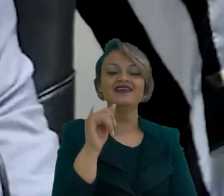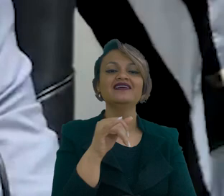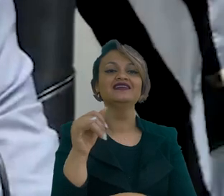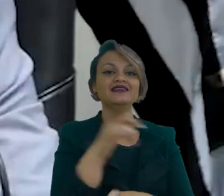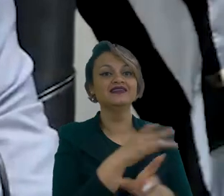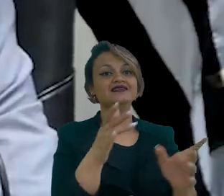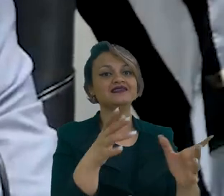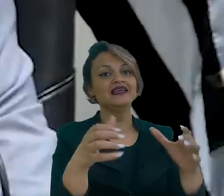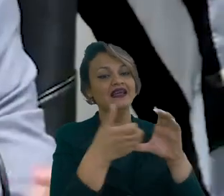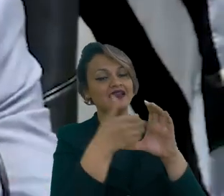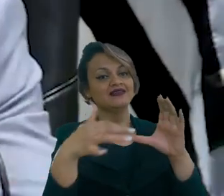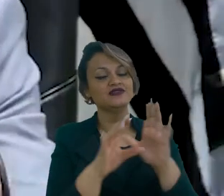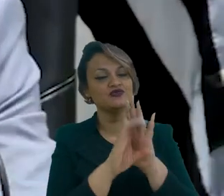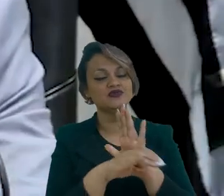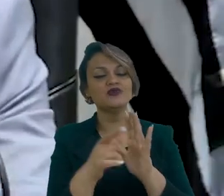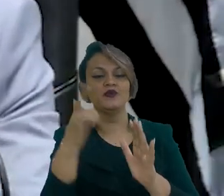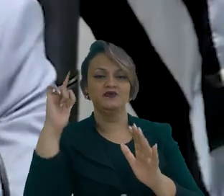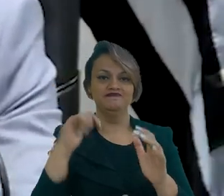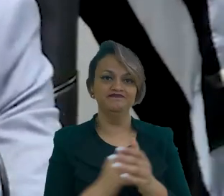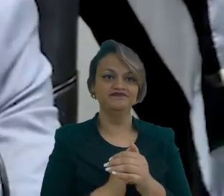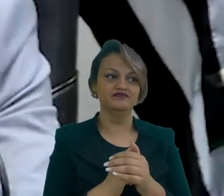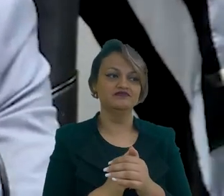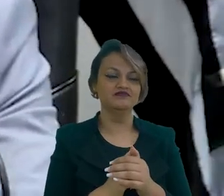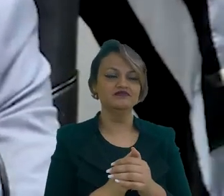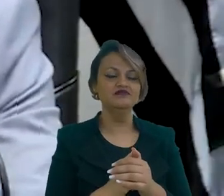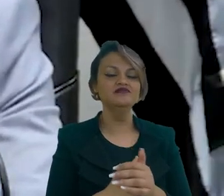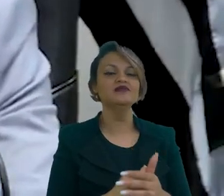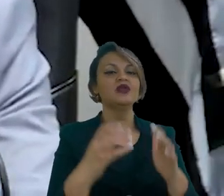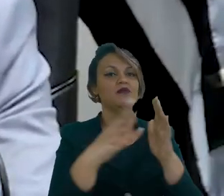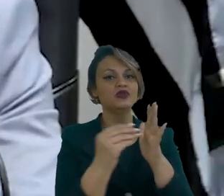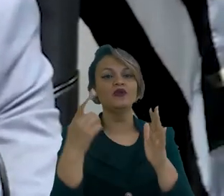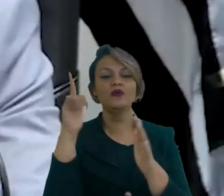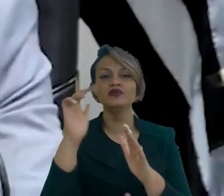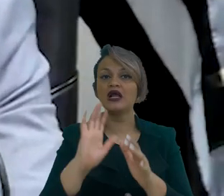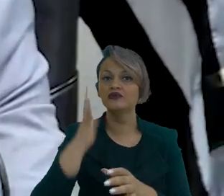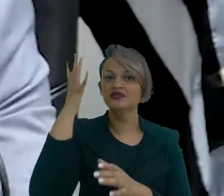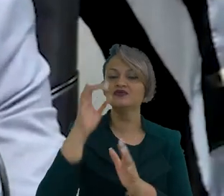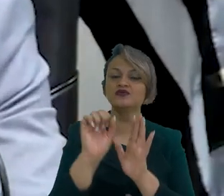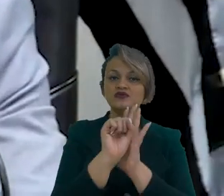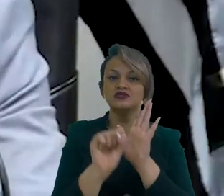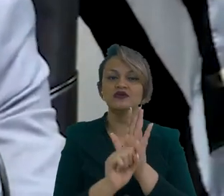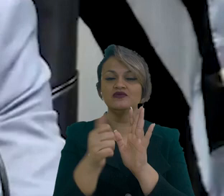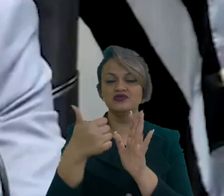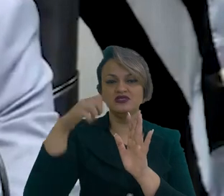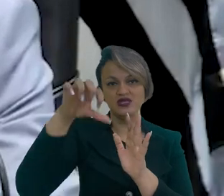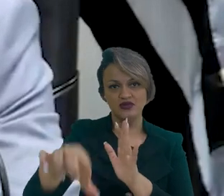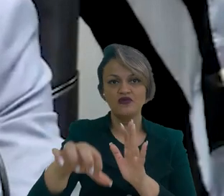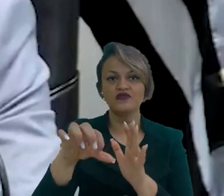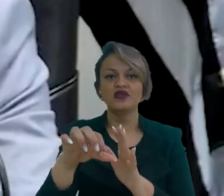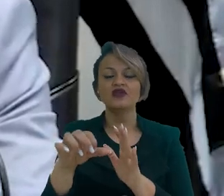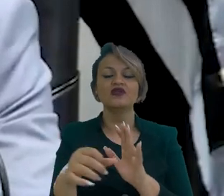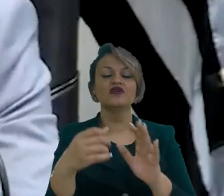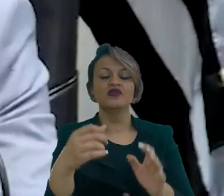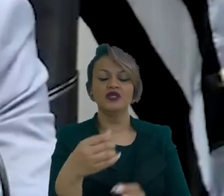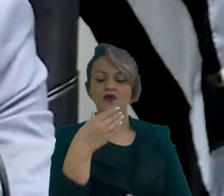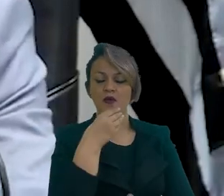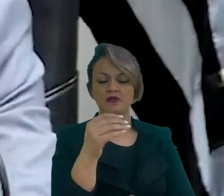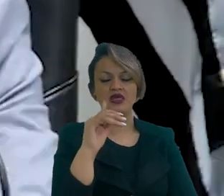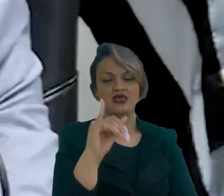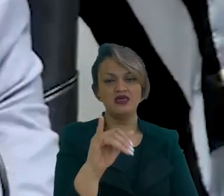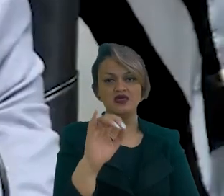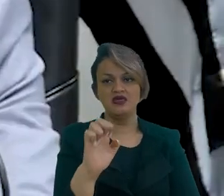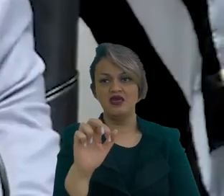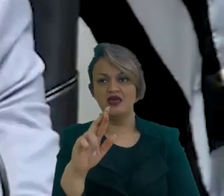outra uma outra virada conceitual um outro modelo que surgiu também no século 19 de certa maneira foi